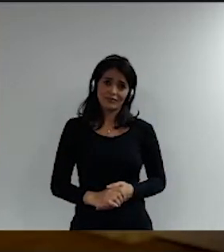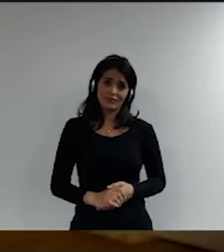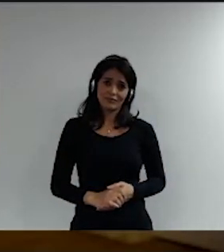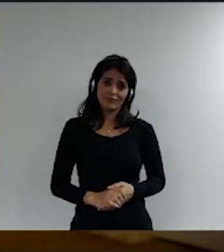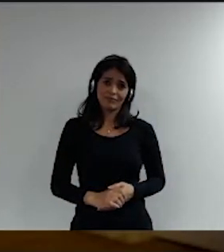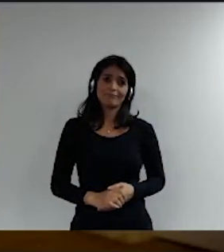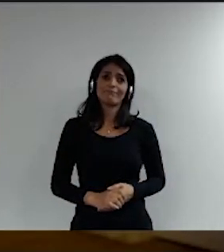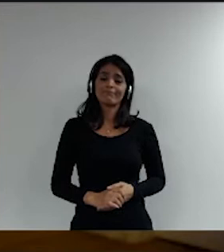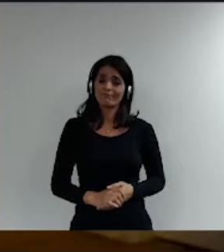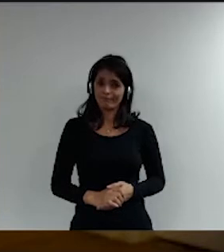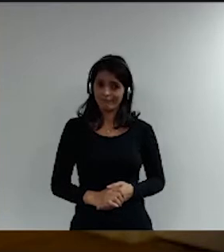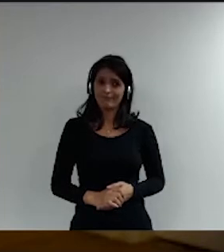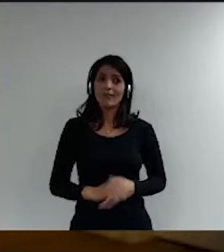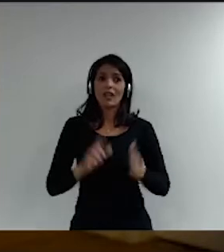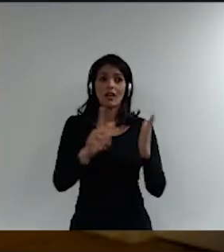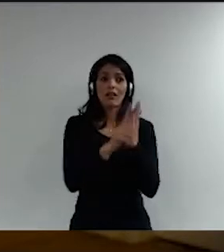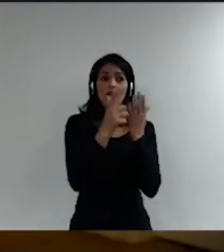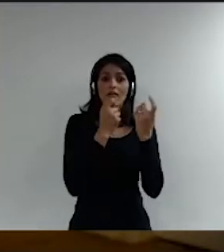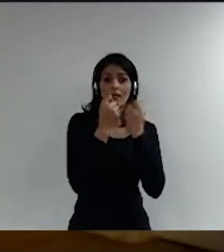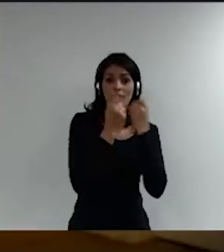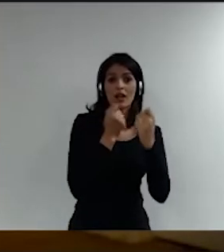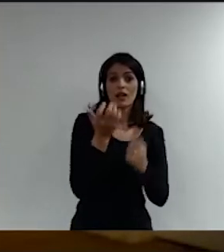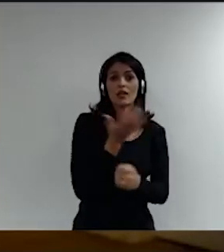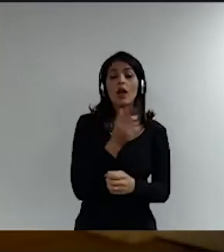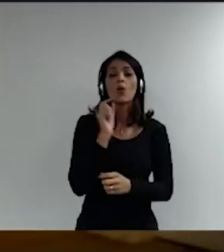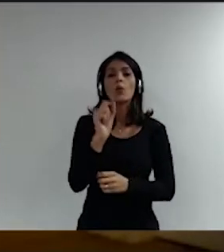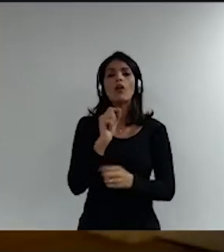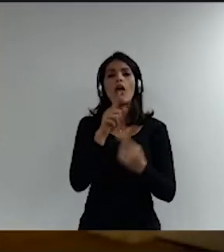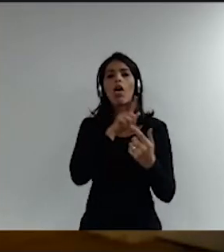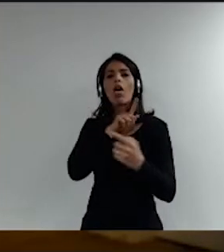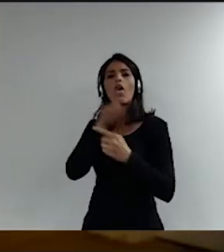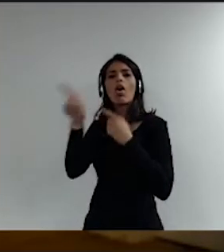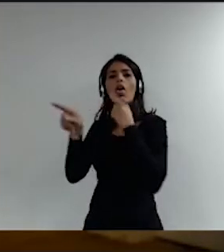onde a imprensa quer pautar a magistratura,